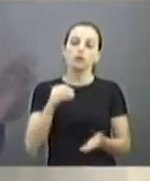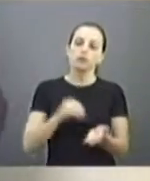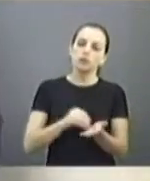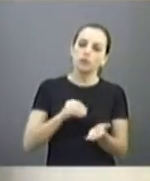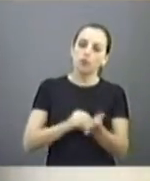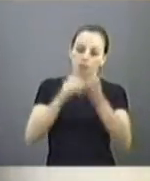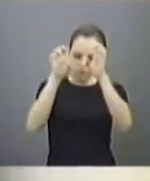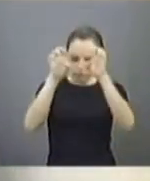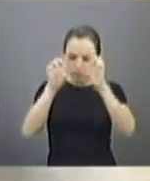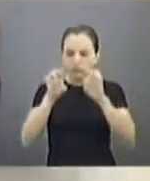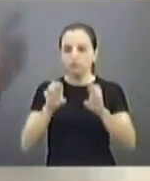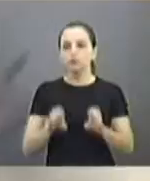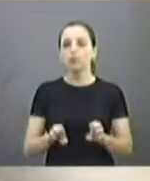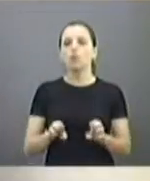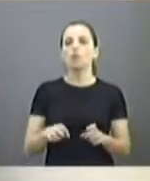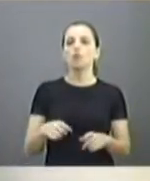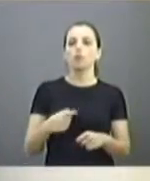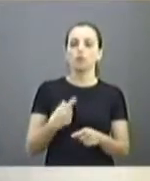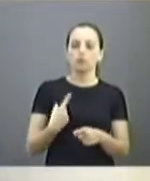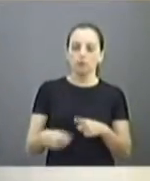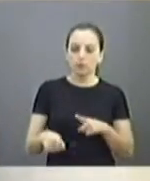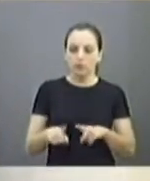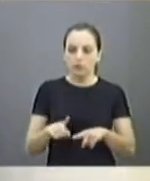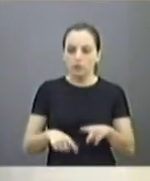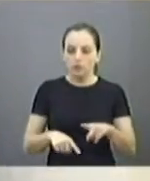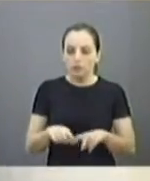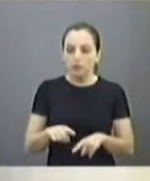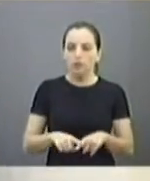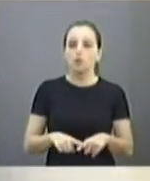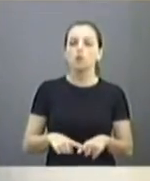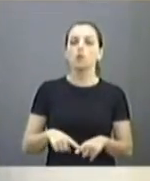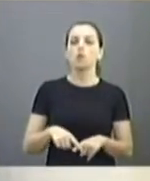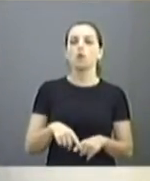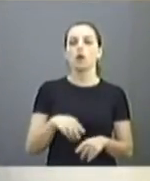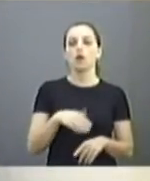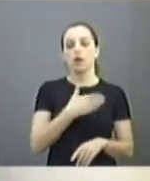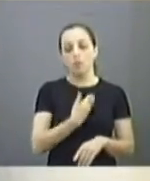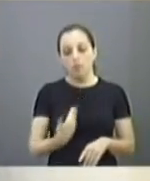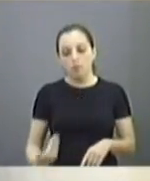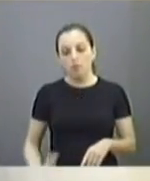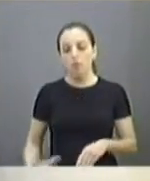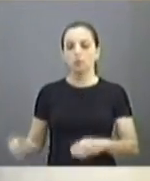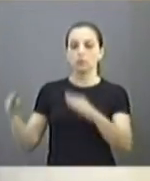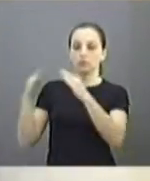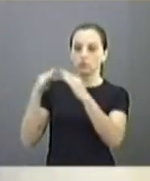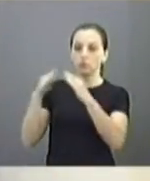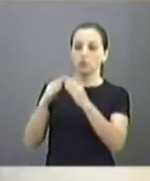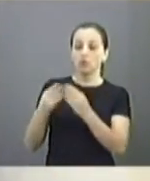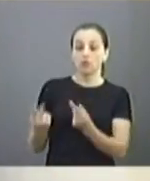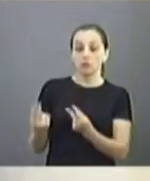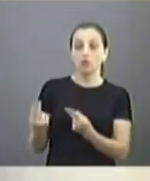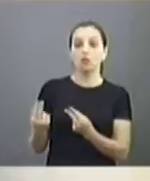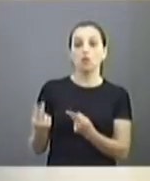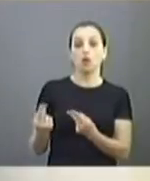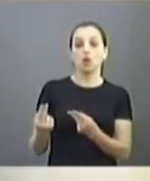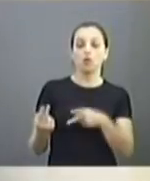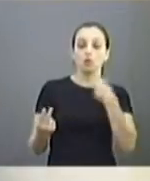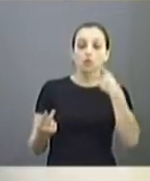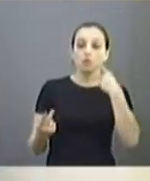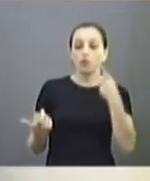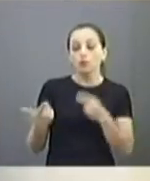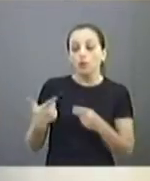de aparelhos públicos das casas populares, da mesma forma que trata